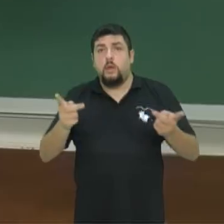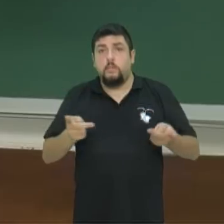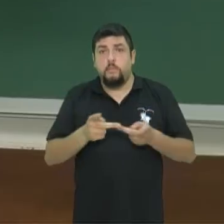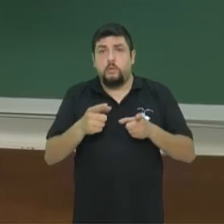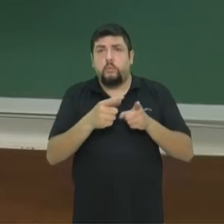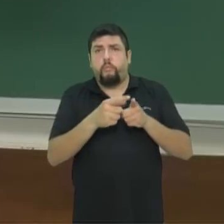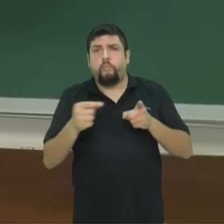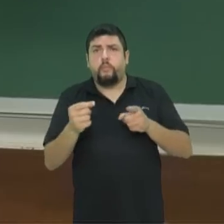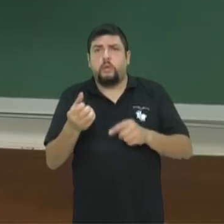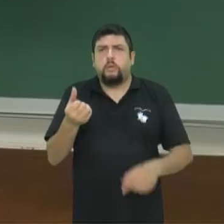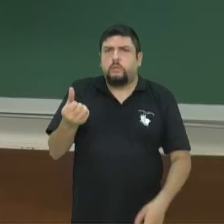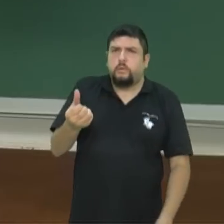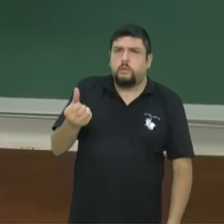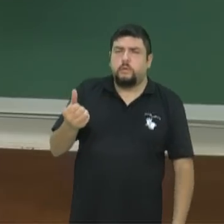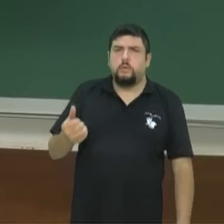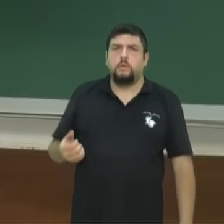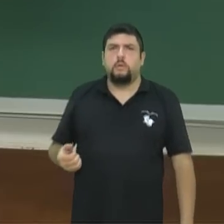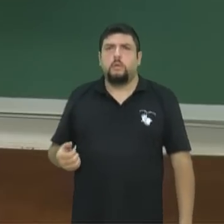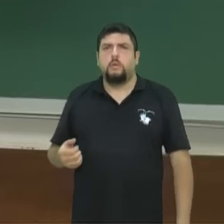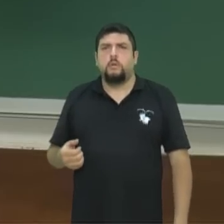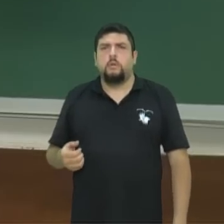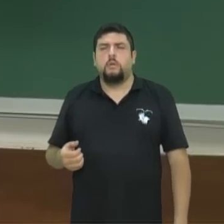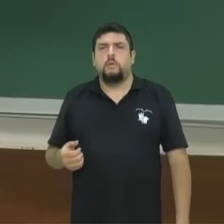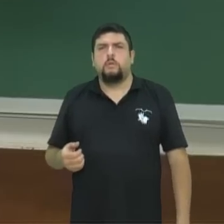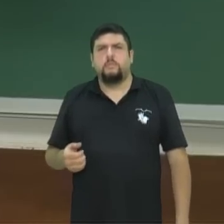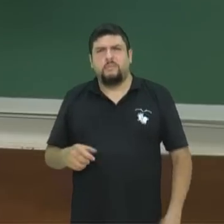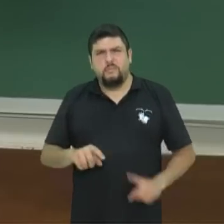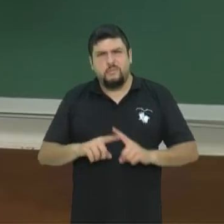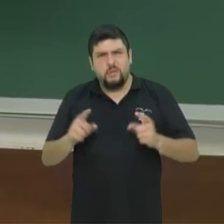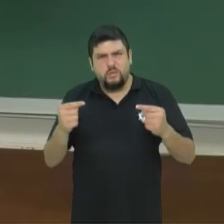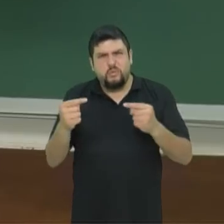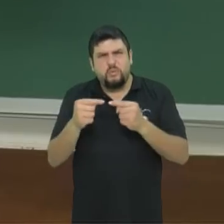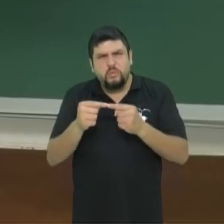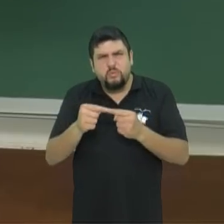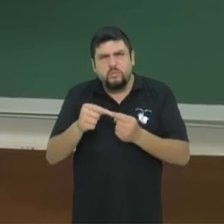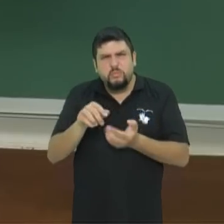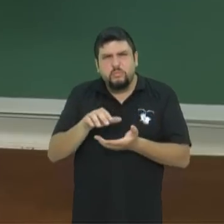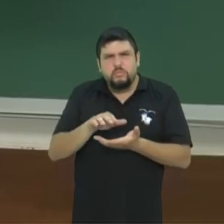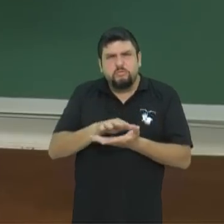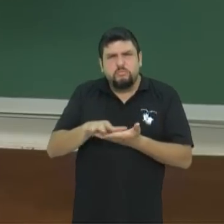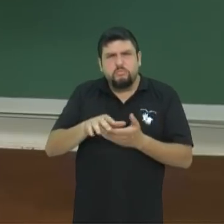economizar? Os elementos da linguagem